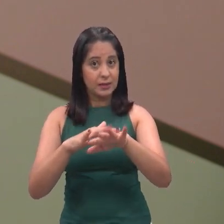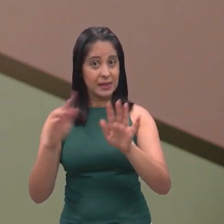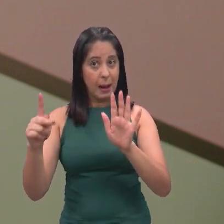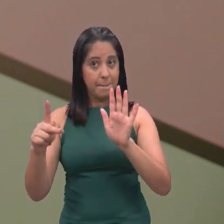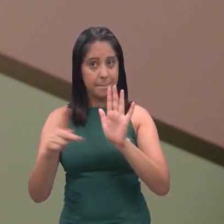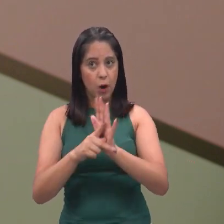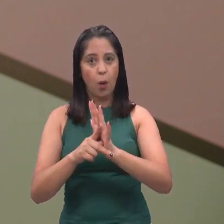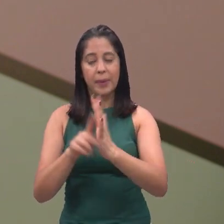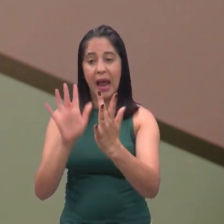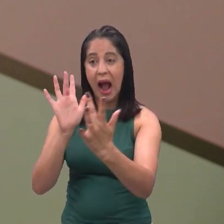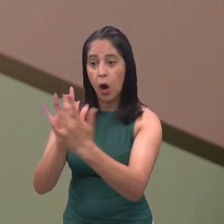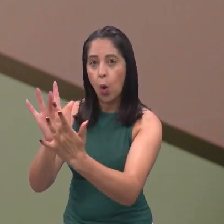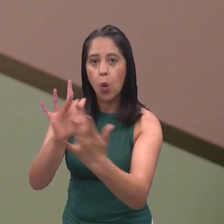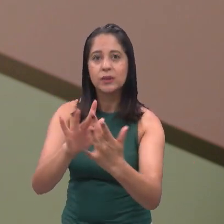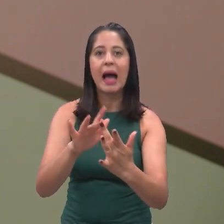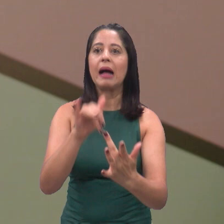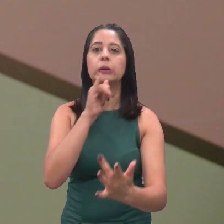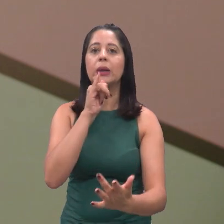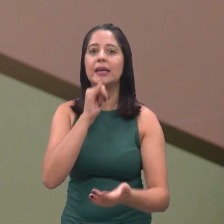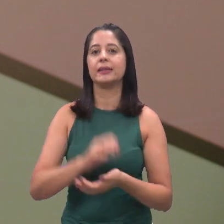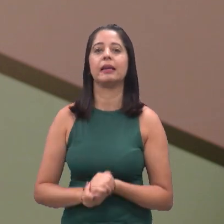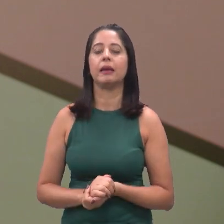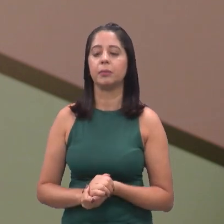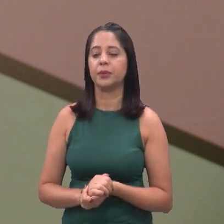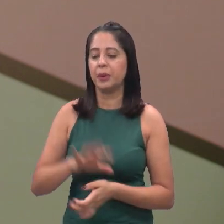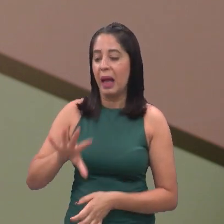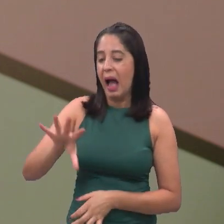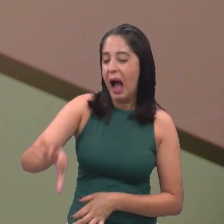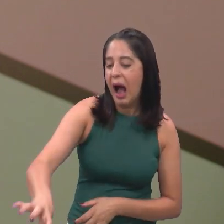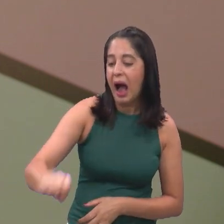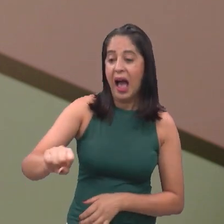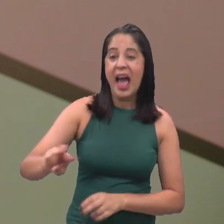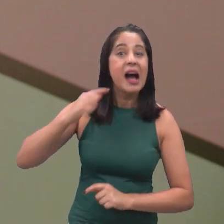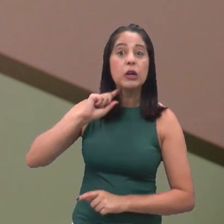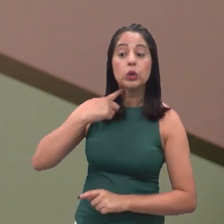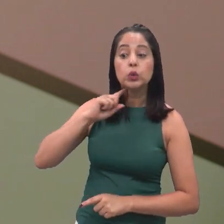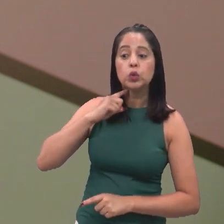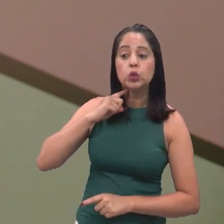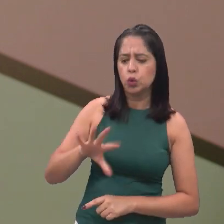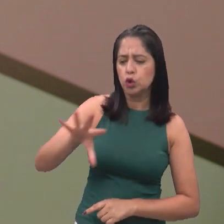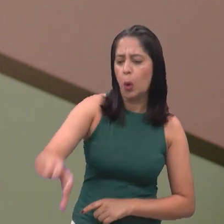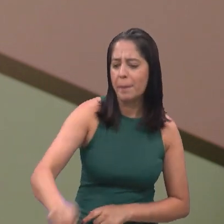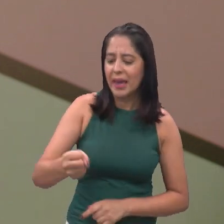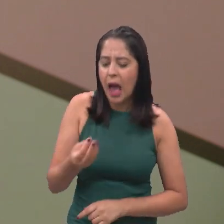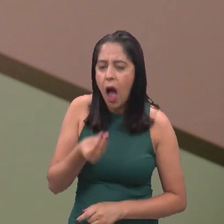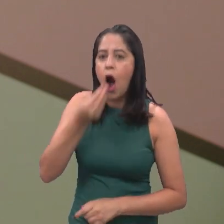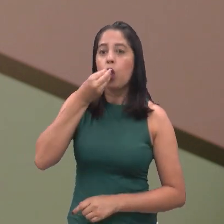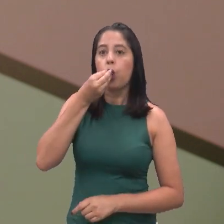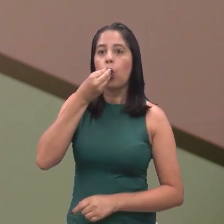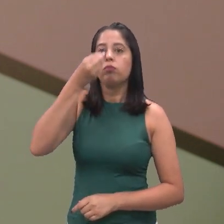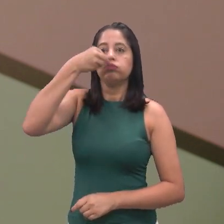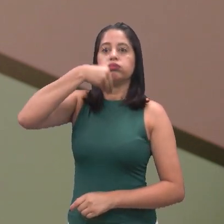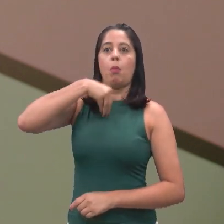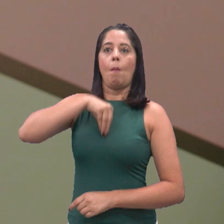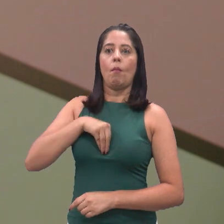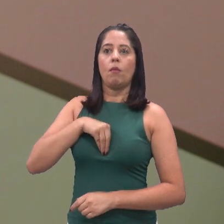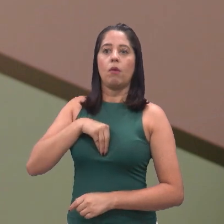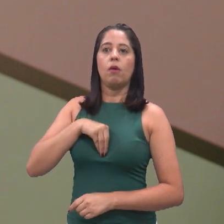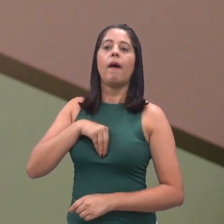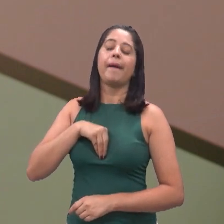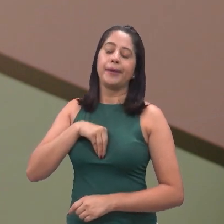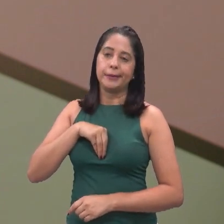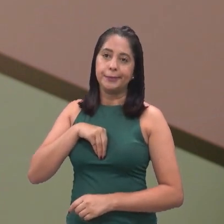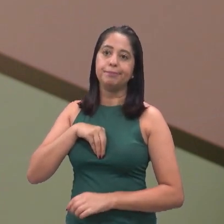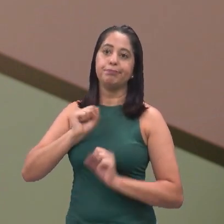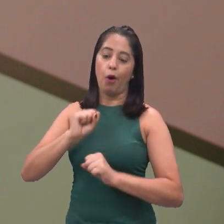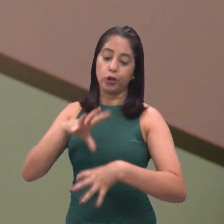mão, a gente pode pegar alguma coisa contaminada, levar no rosto, levar na boca, ingerir aquilo, então, ou mesmo ter